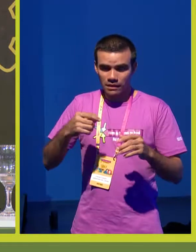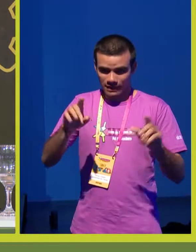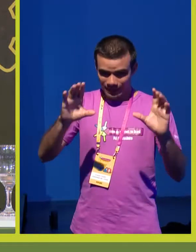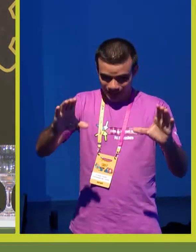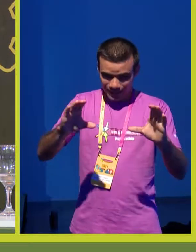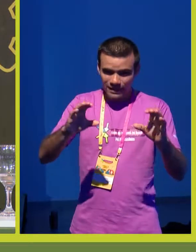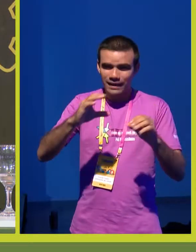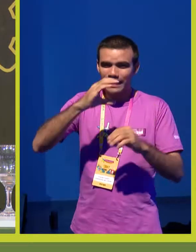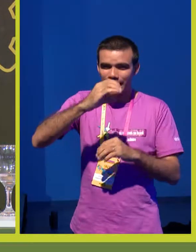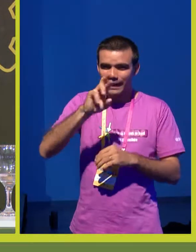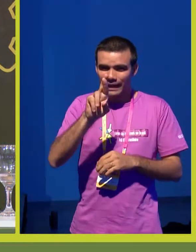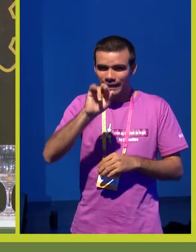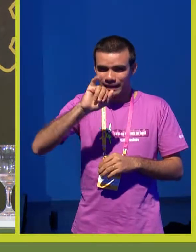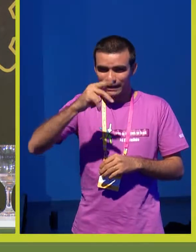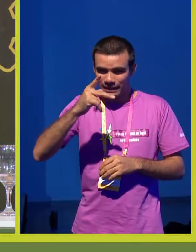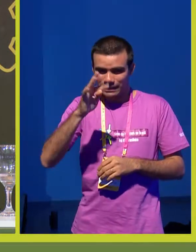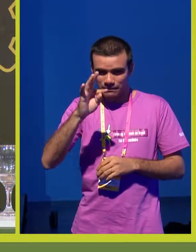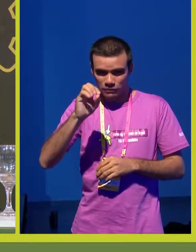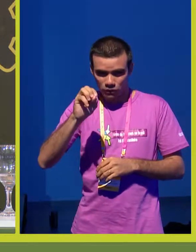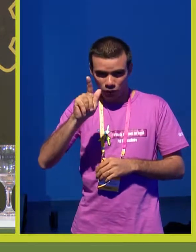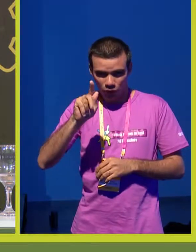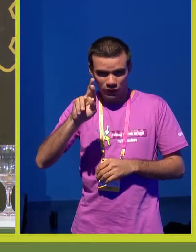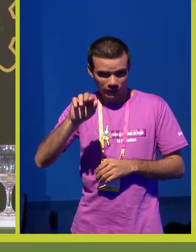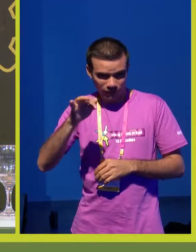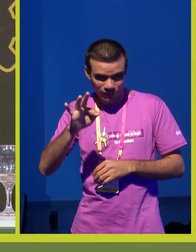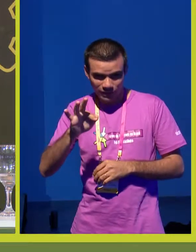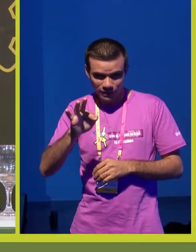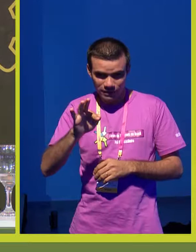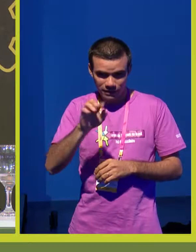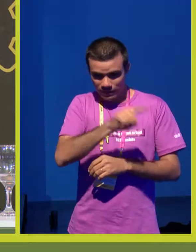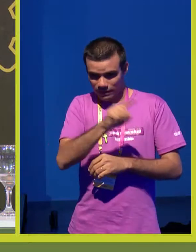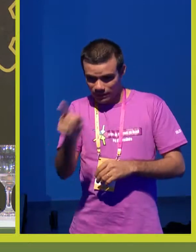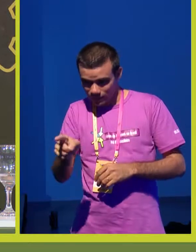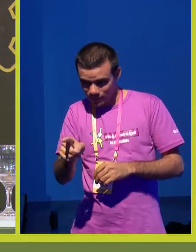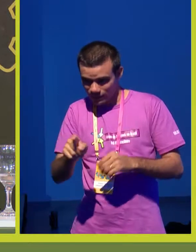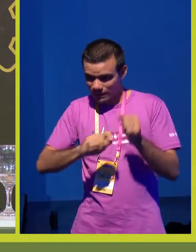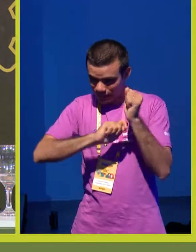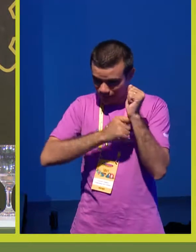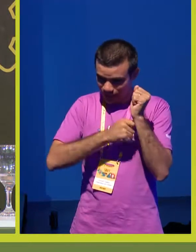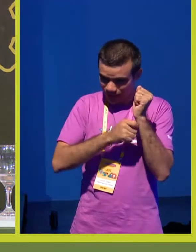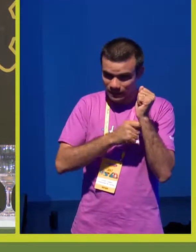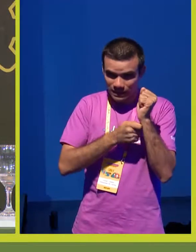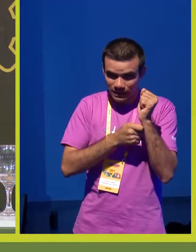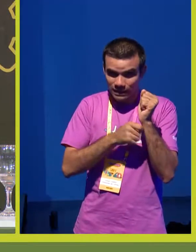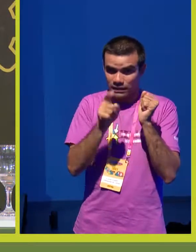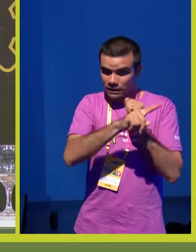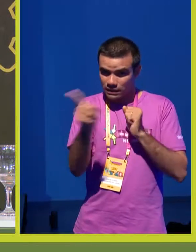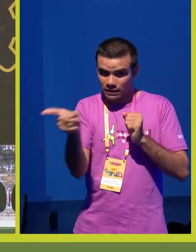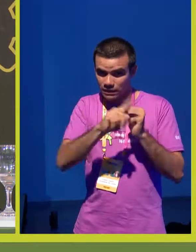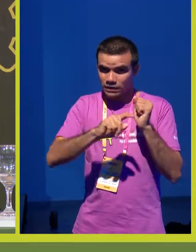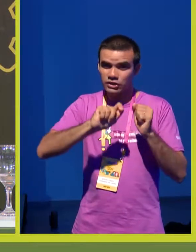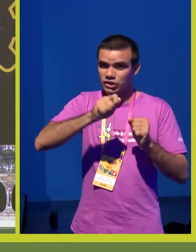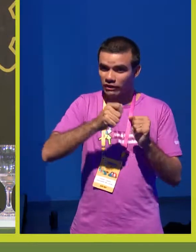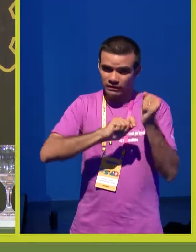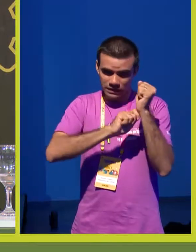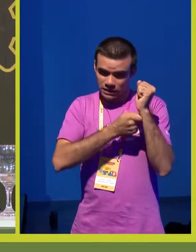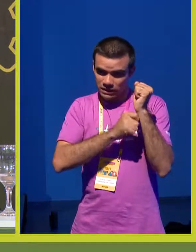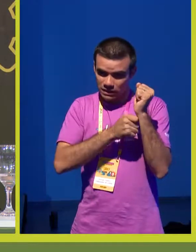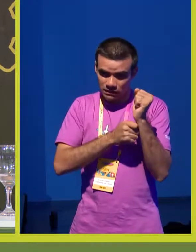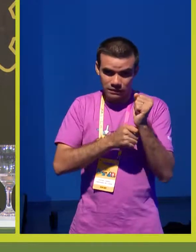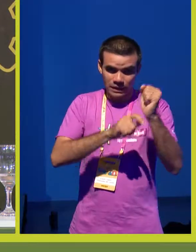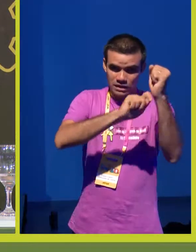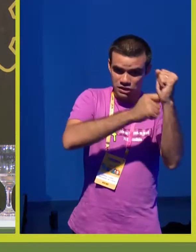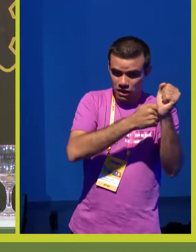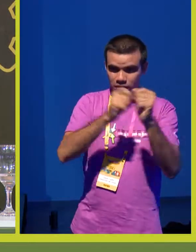de ponta a ponta, como o Signal e o WhatsApp, por exemplo, eles utilizam uma técnica que a gente chama de criptografia de chave pública, em que cada